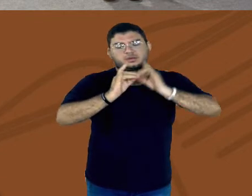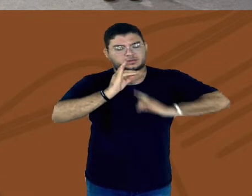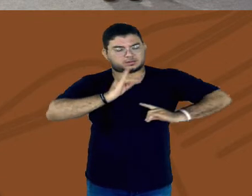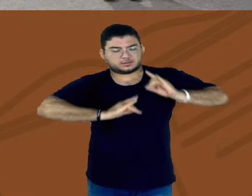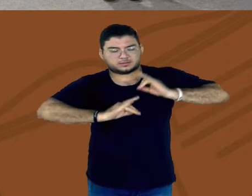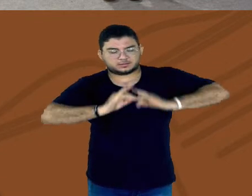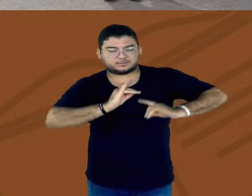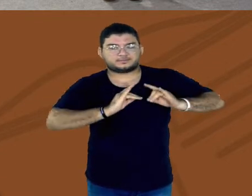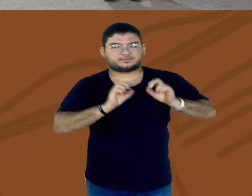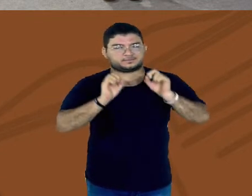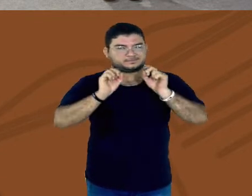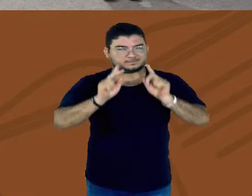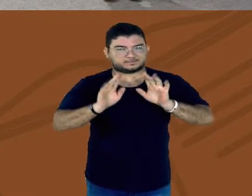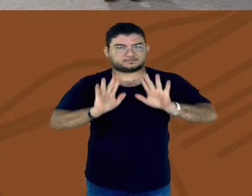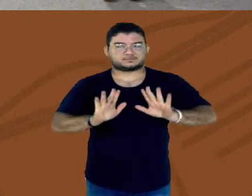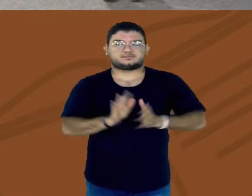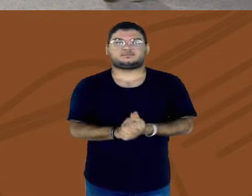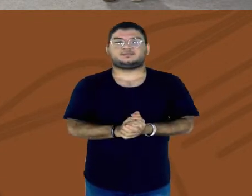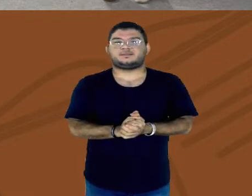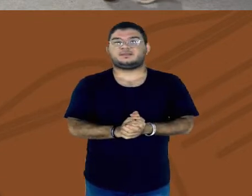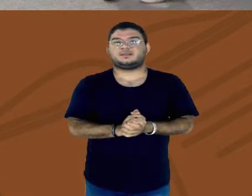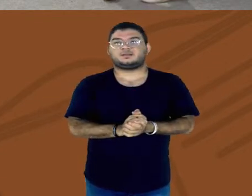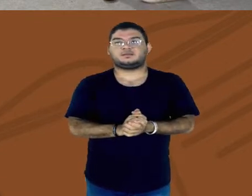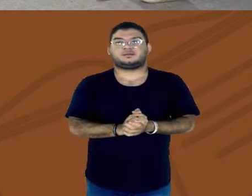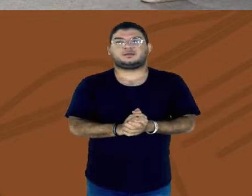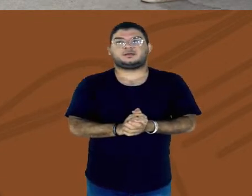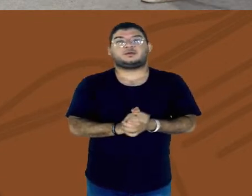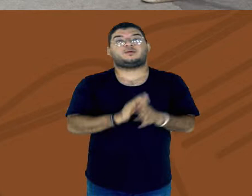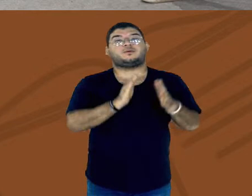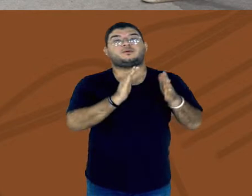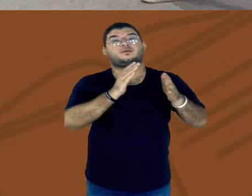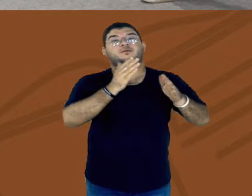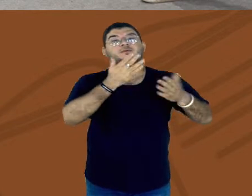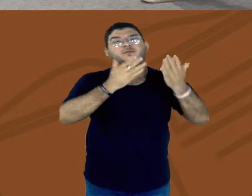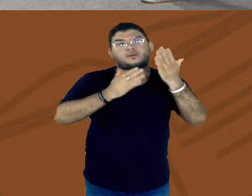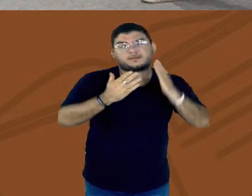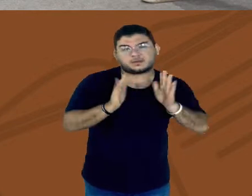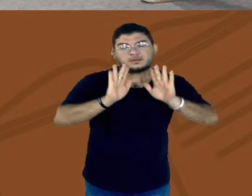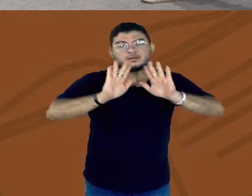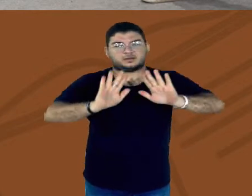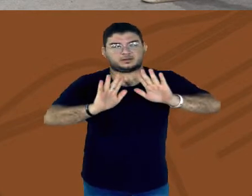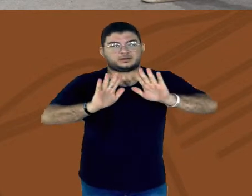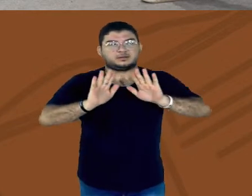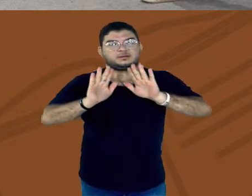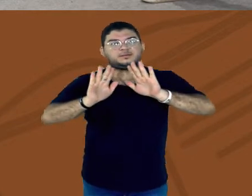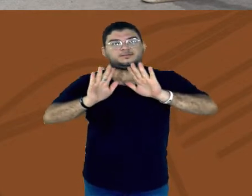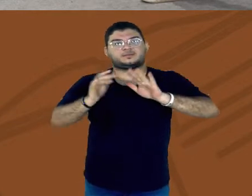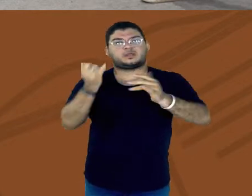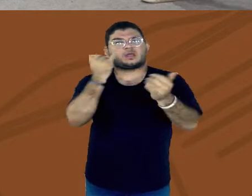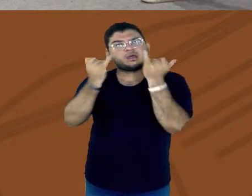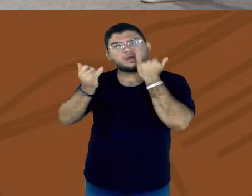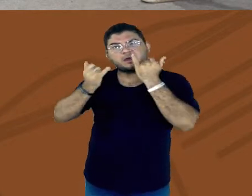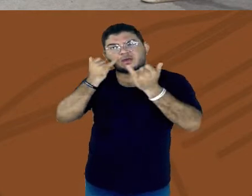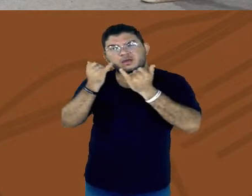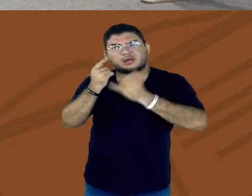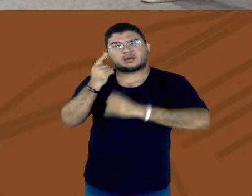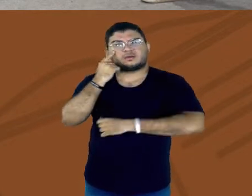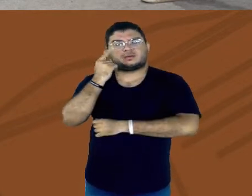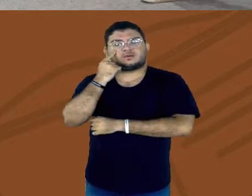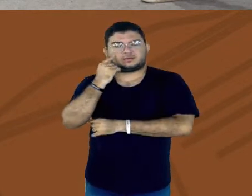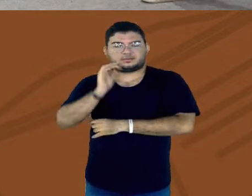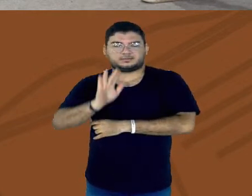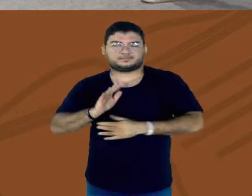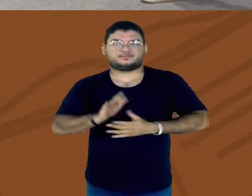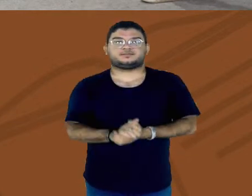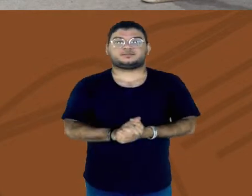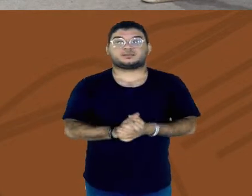hormônio. Ok, professor. Então vamos analisar aqui no slide essas informações referentes ao sistema endócrino.